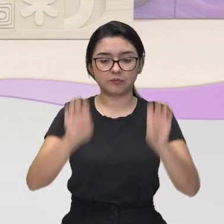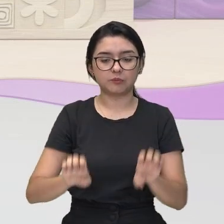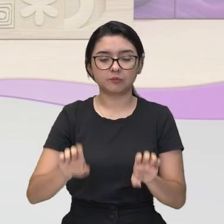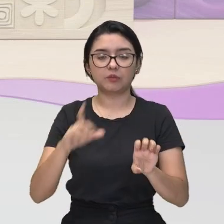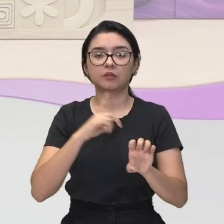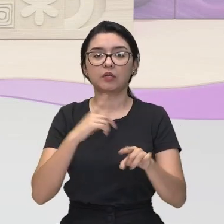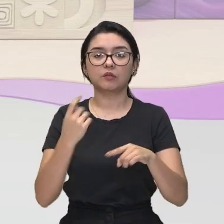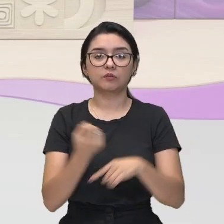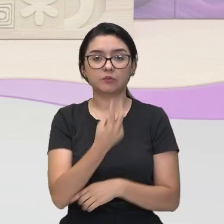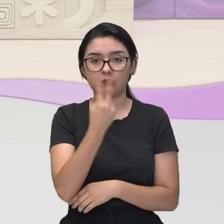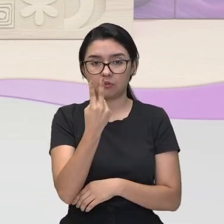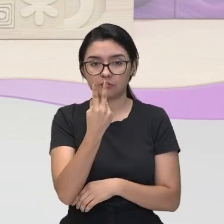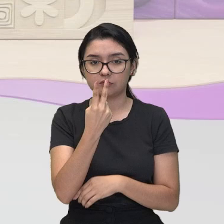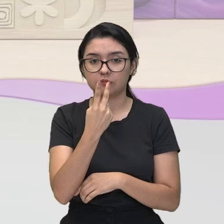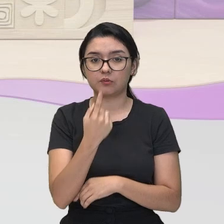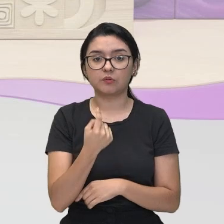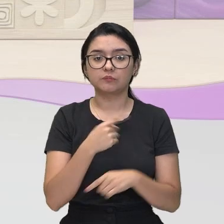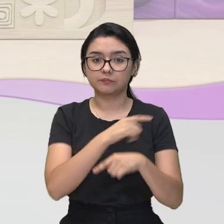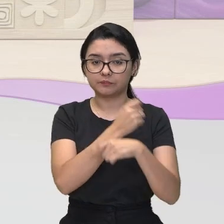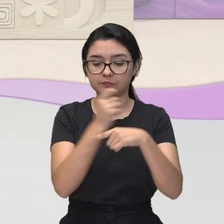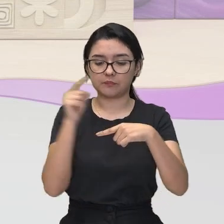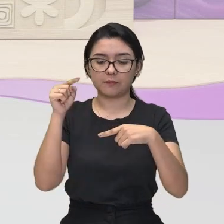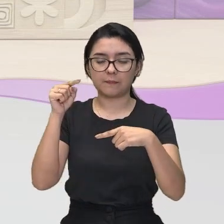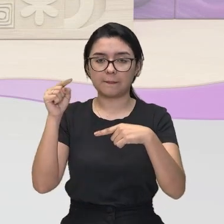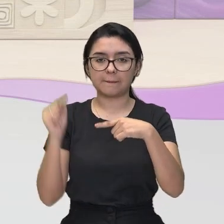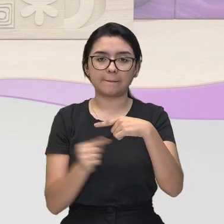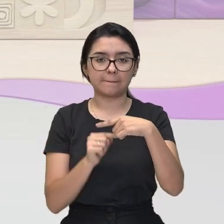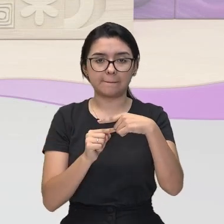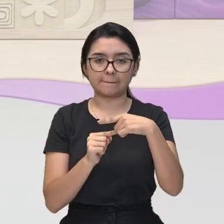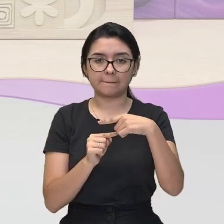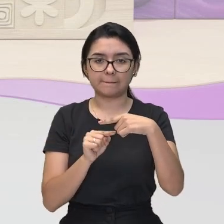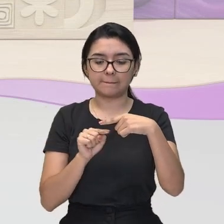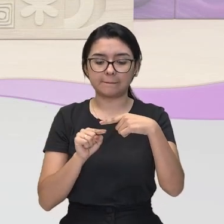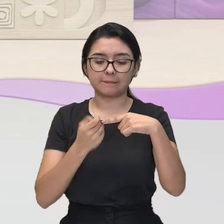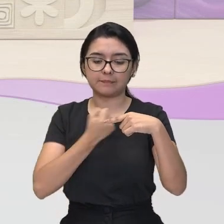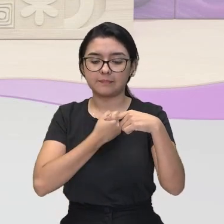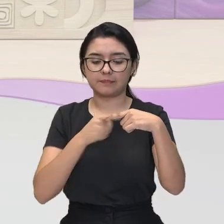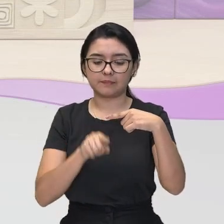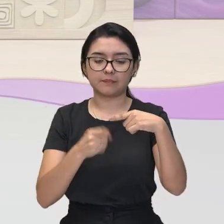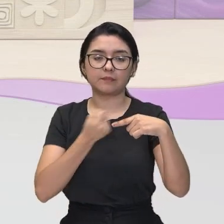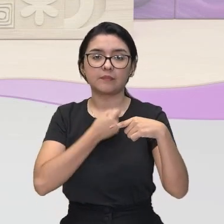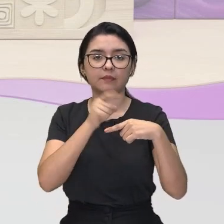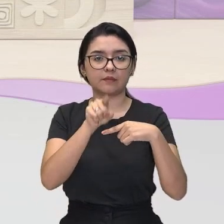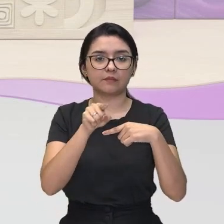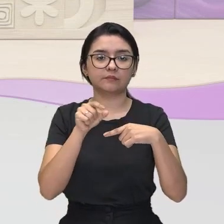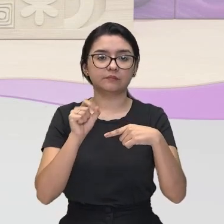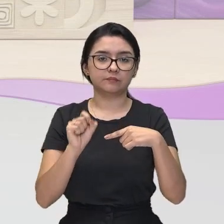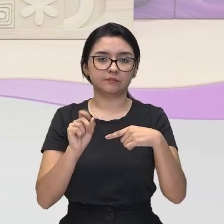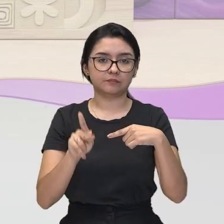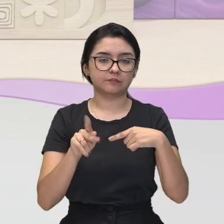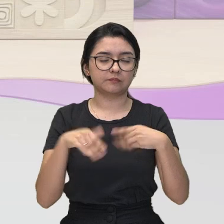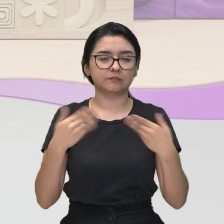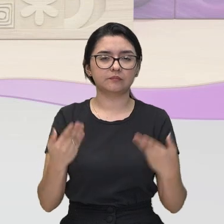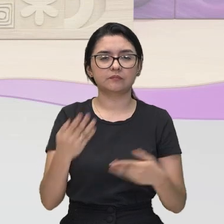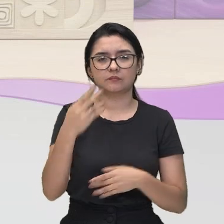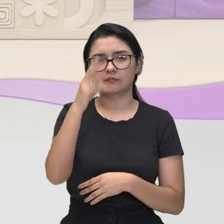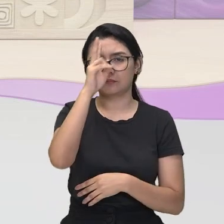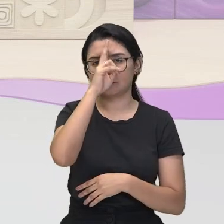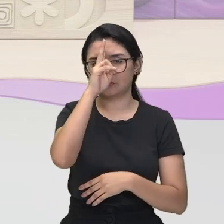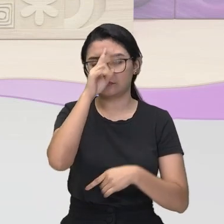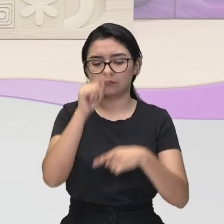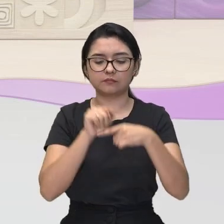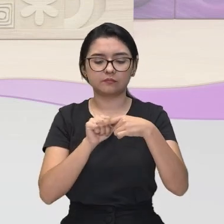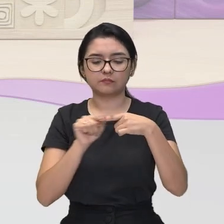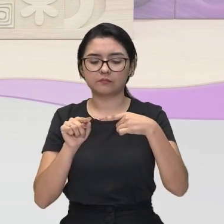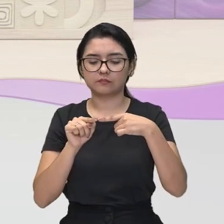tá legal? Um deles é o que vai ficar embaixo do traço e o outro que vai ficar acima do traço, tá legal? Lembrando que o traço é o que indica